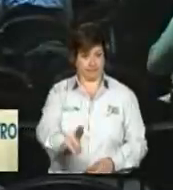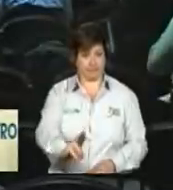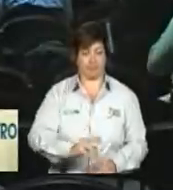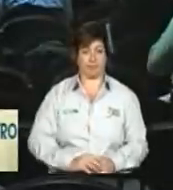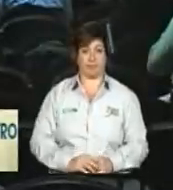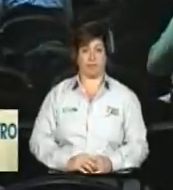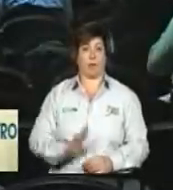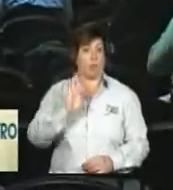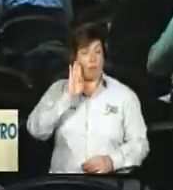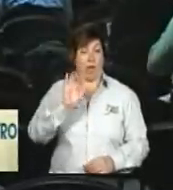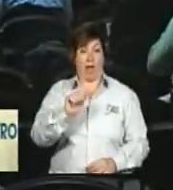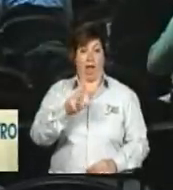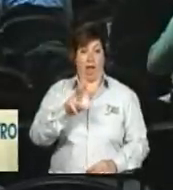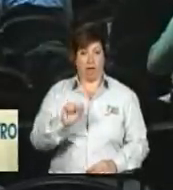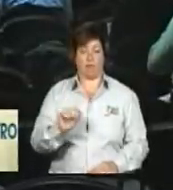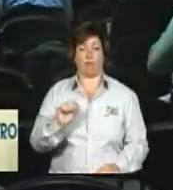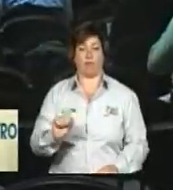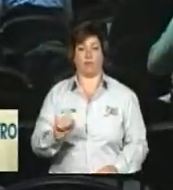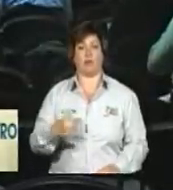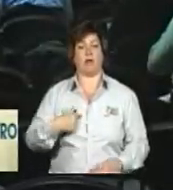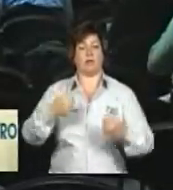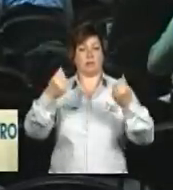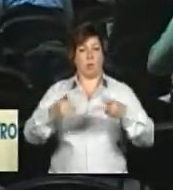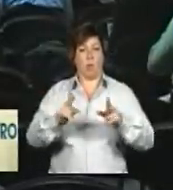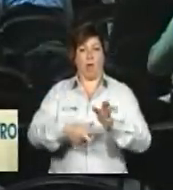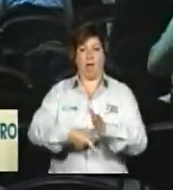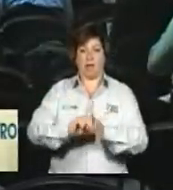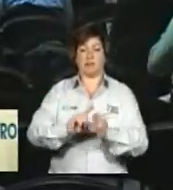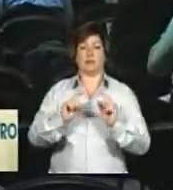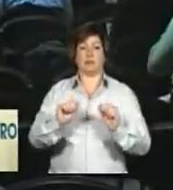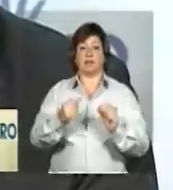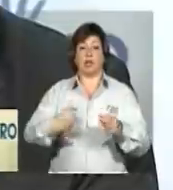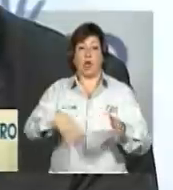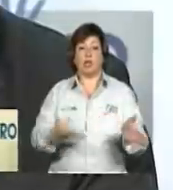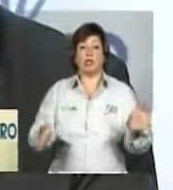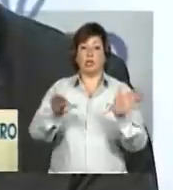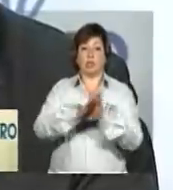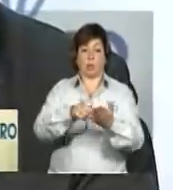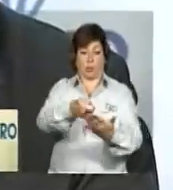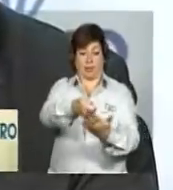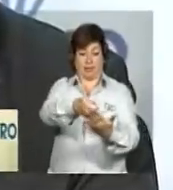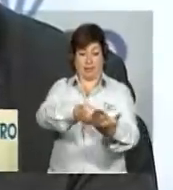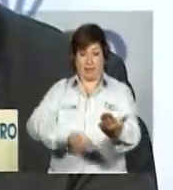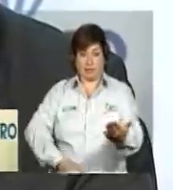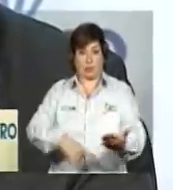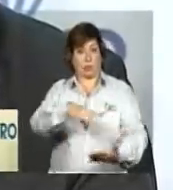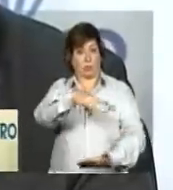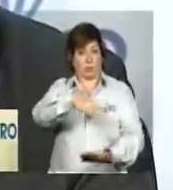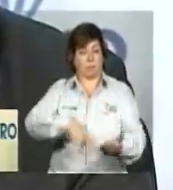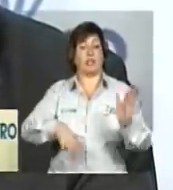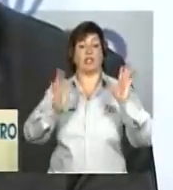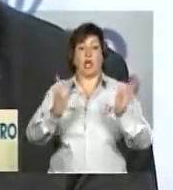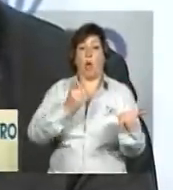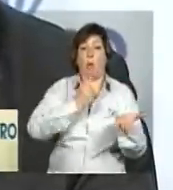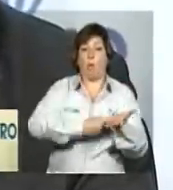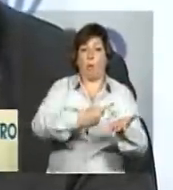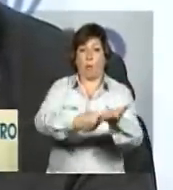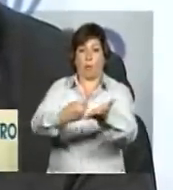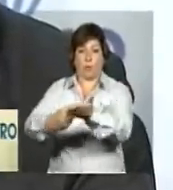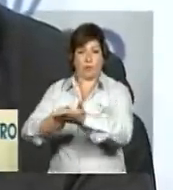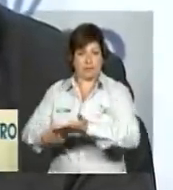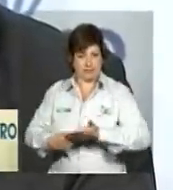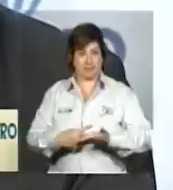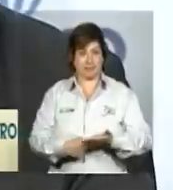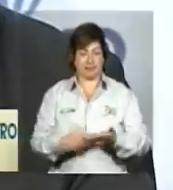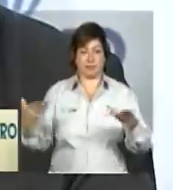deixei claro ontem nos meus comentários, é de chegarmos a um texto já acordado